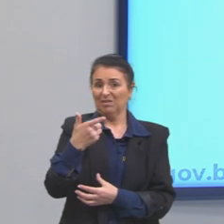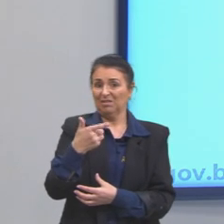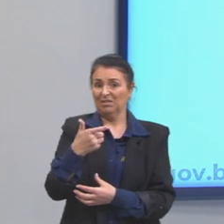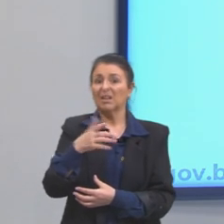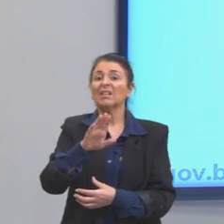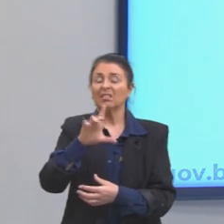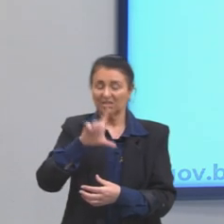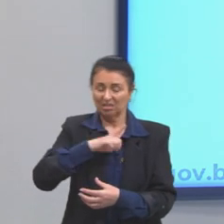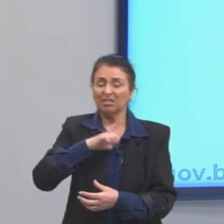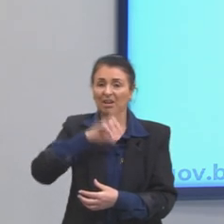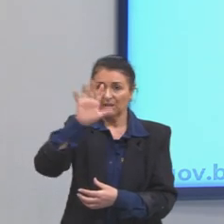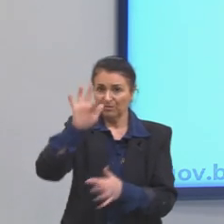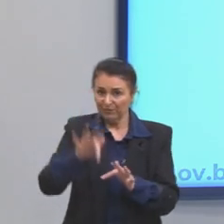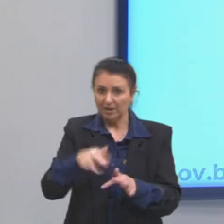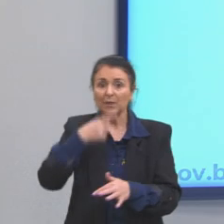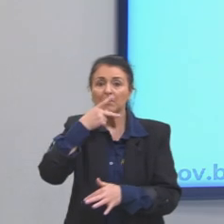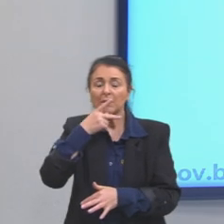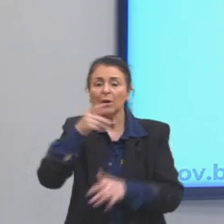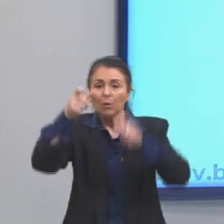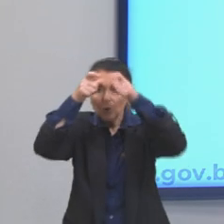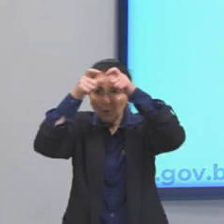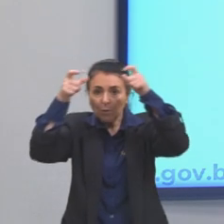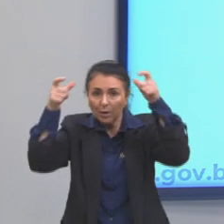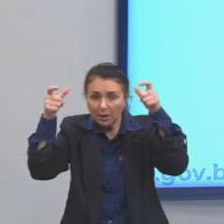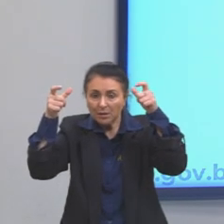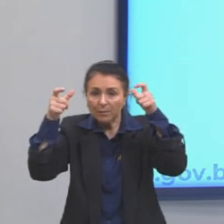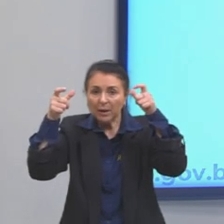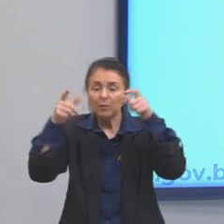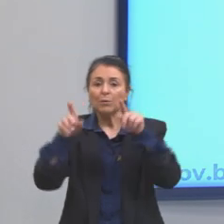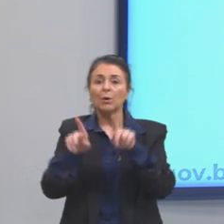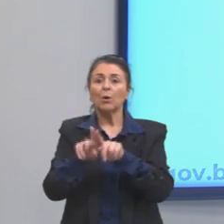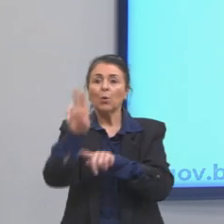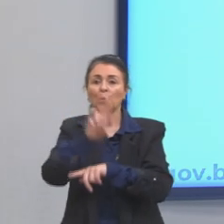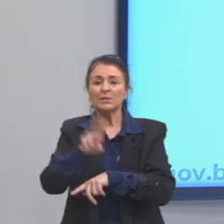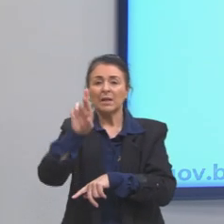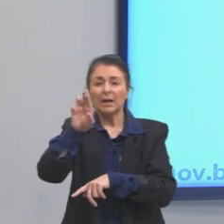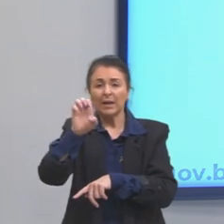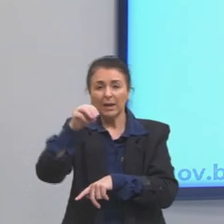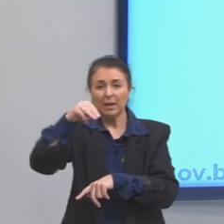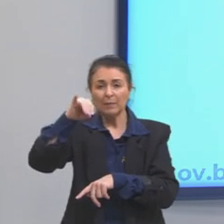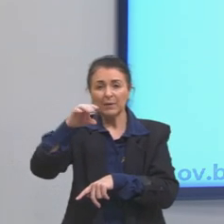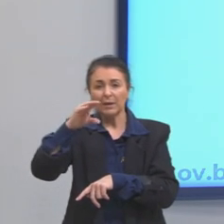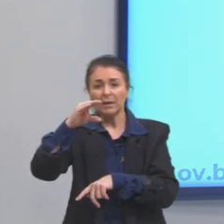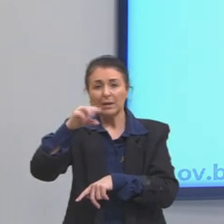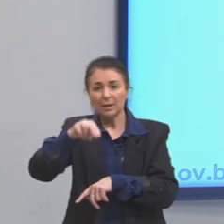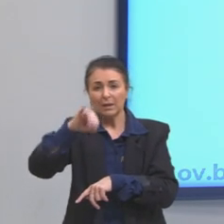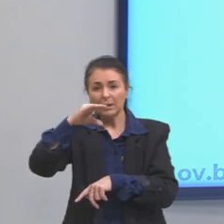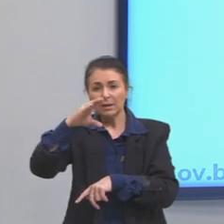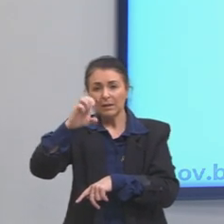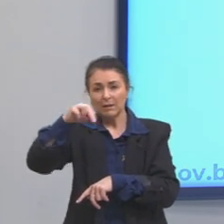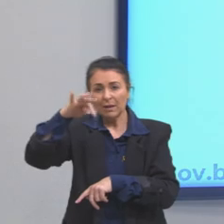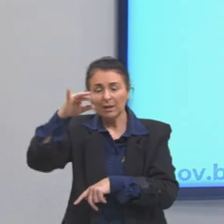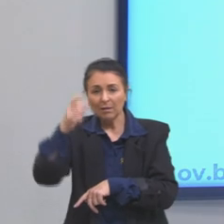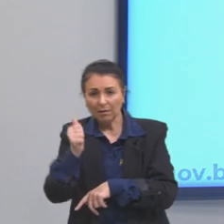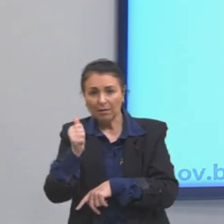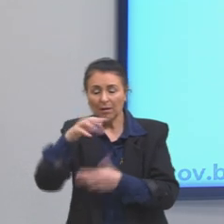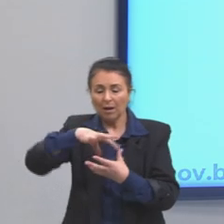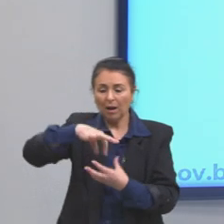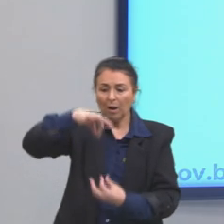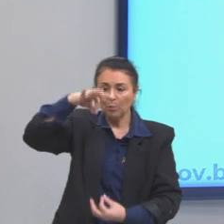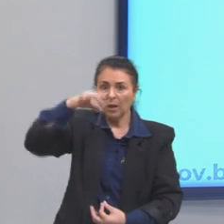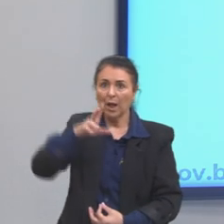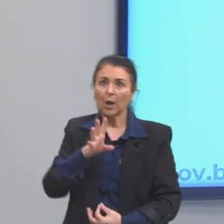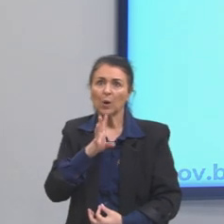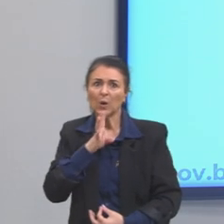para Platão o conhecimento é na verdade é reminiscence lembro que eu falei lá a alma e conhece as ideias